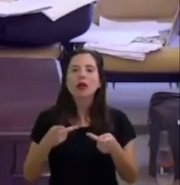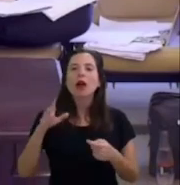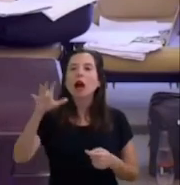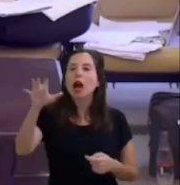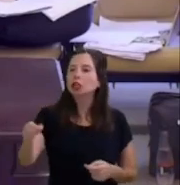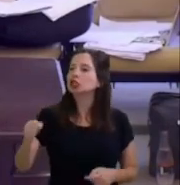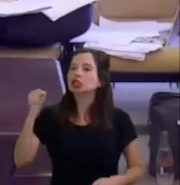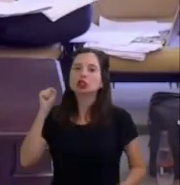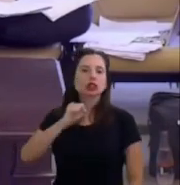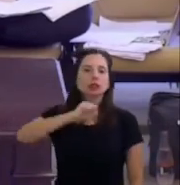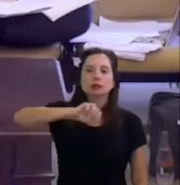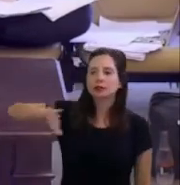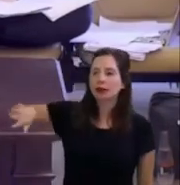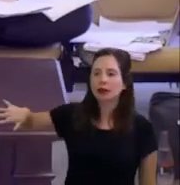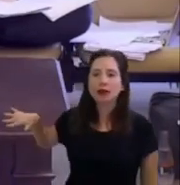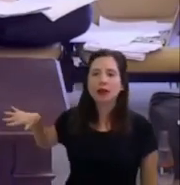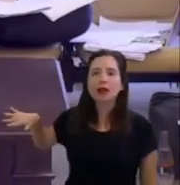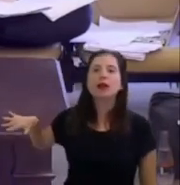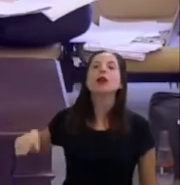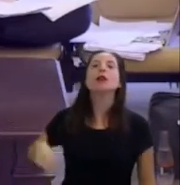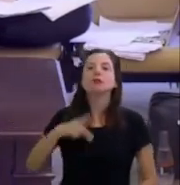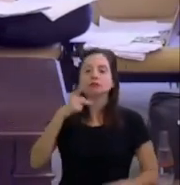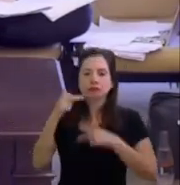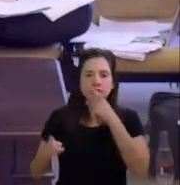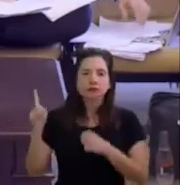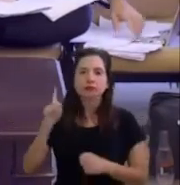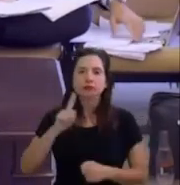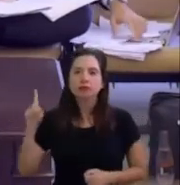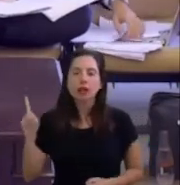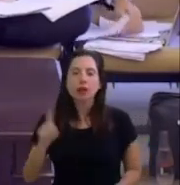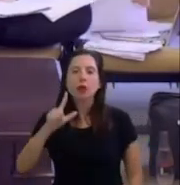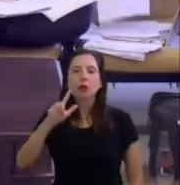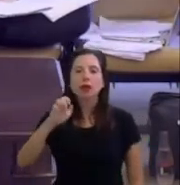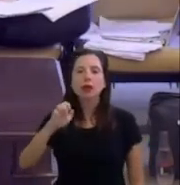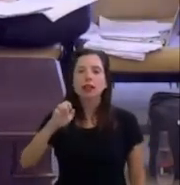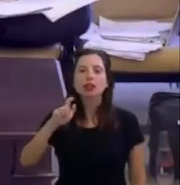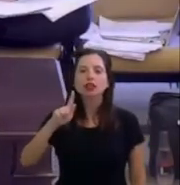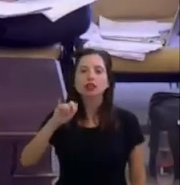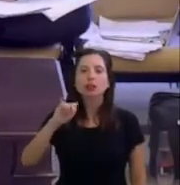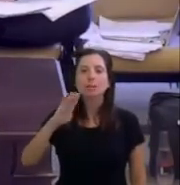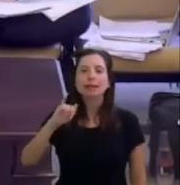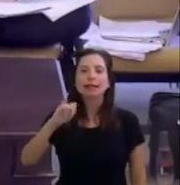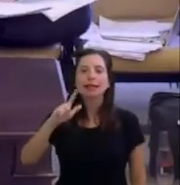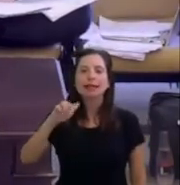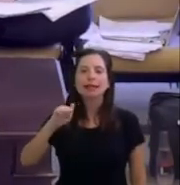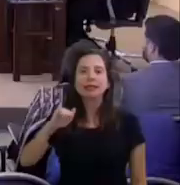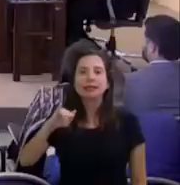investigada e a declaração da inelegibilidade octênia para os integrantes. Muito obrigado.